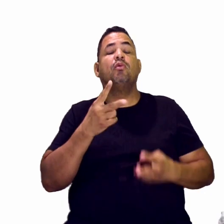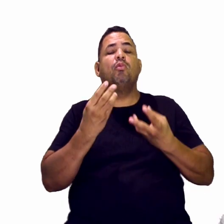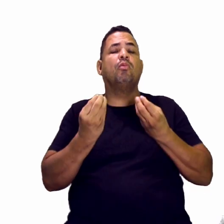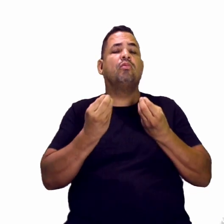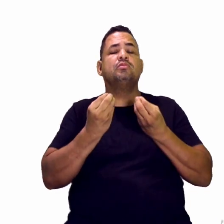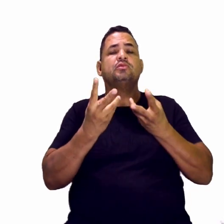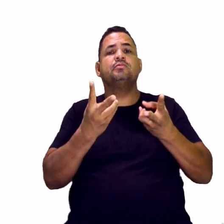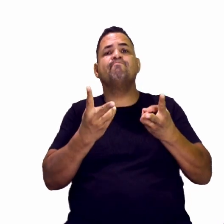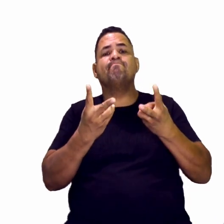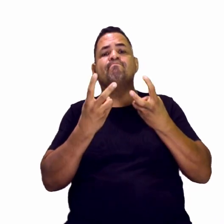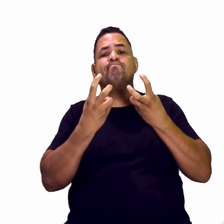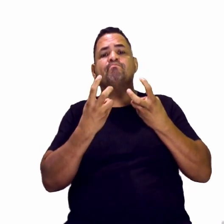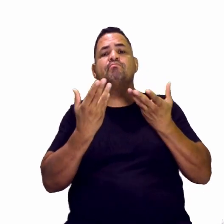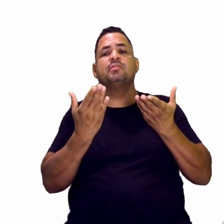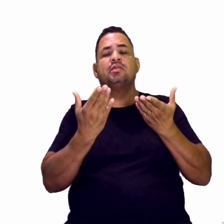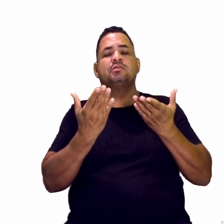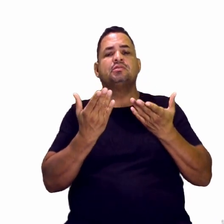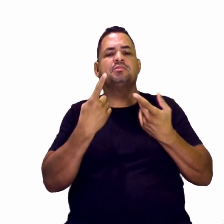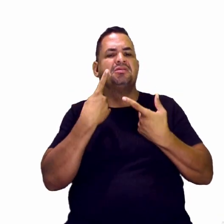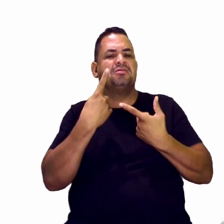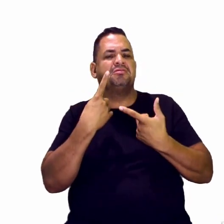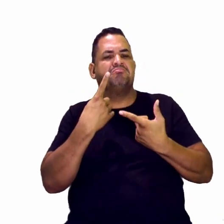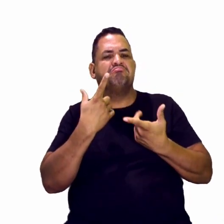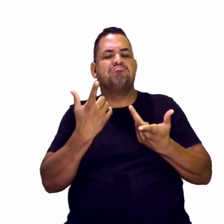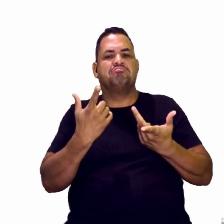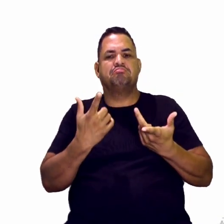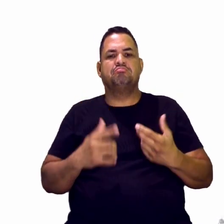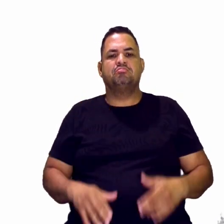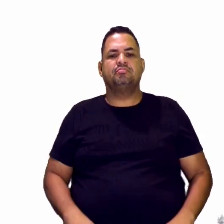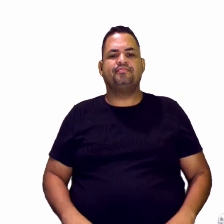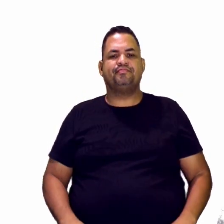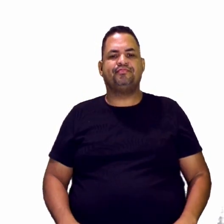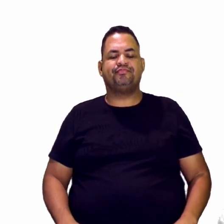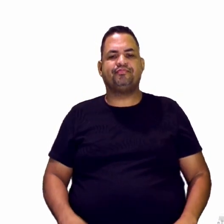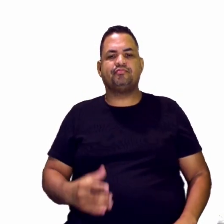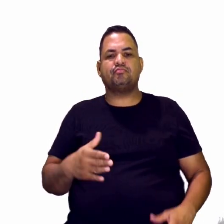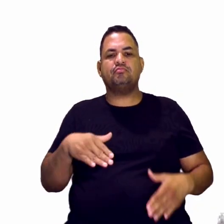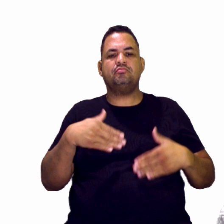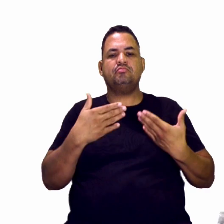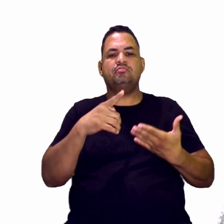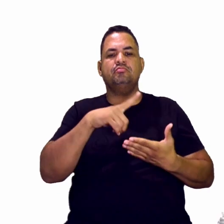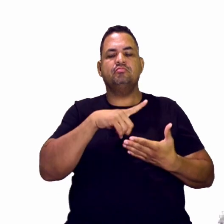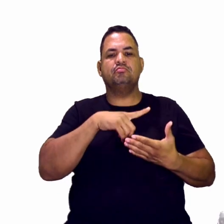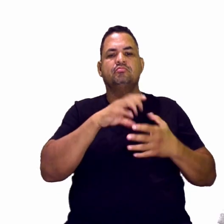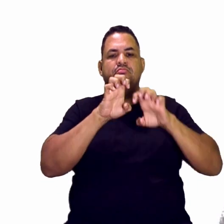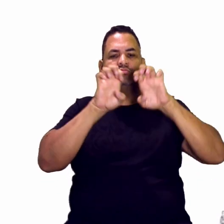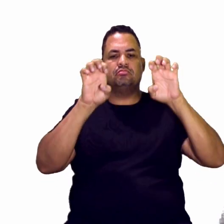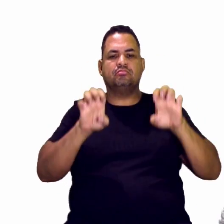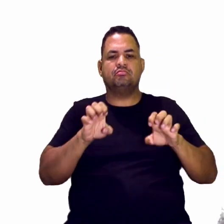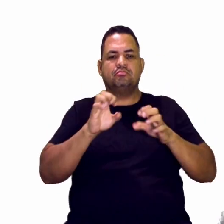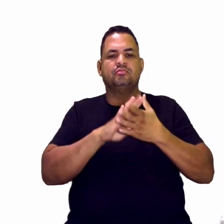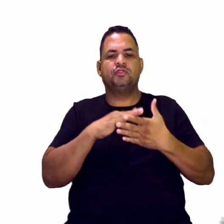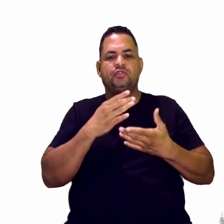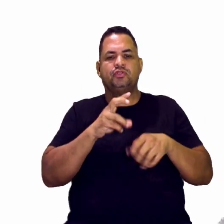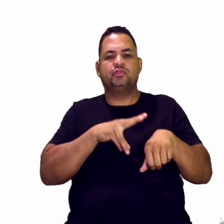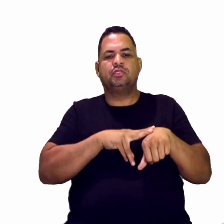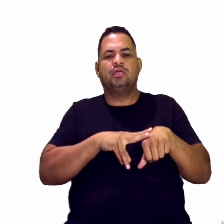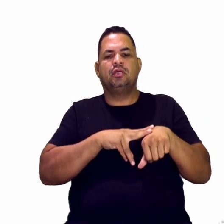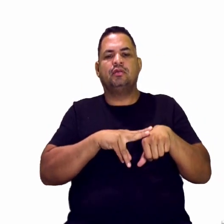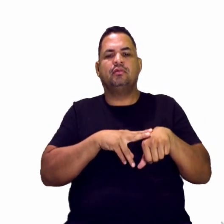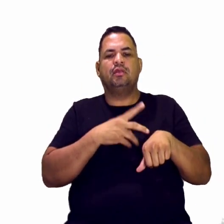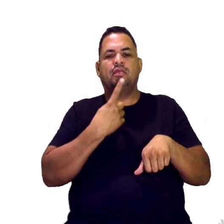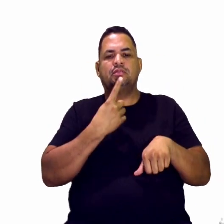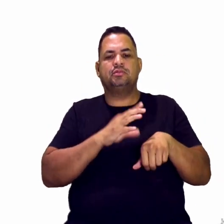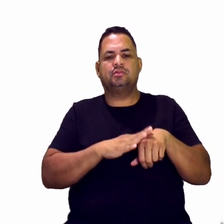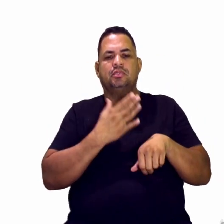denunciar que aquilo não é uma célula animal? É justamente a presença dessas estruturas mais esverdeadas aqui, ó.